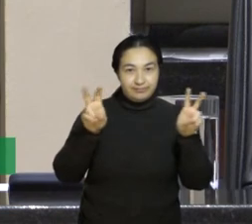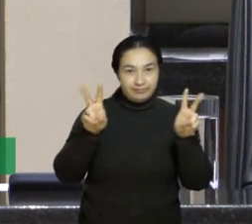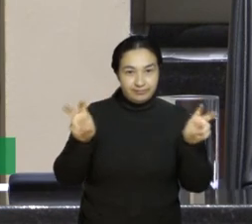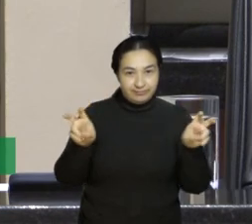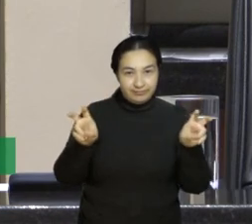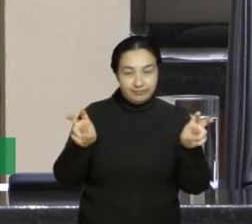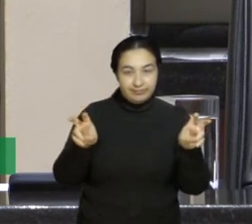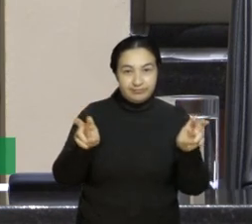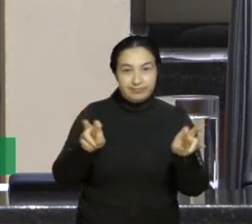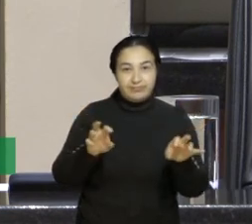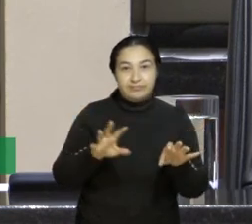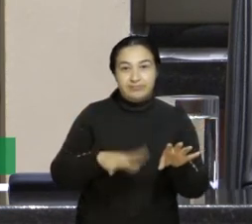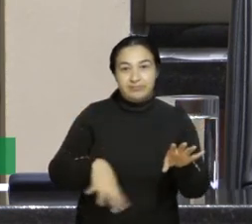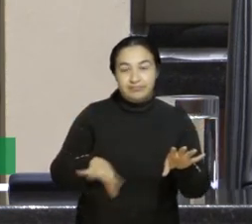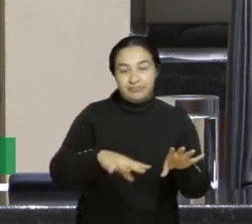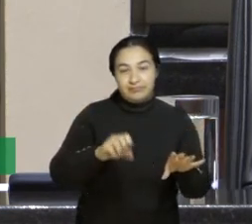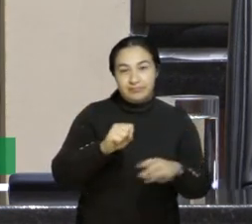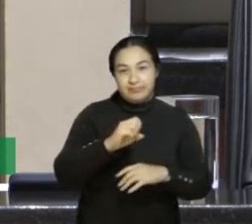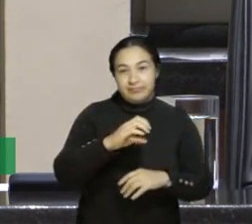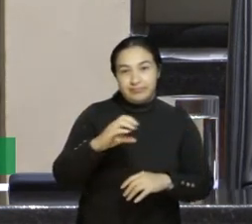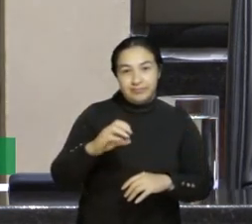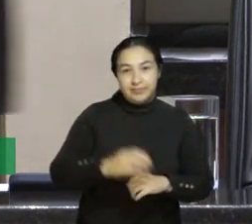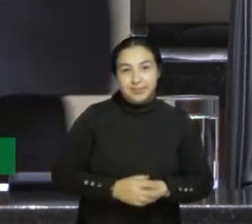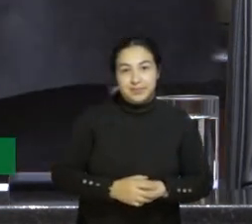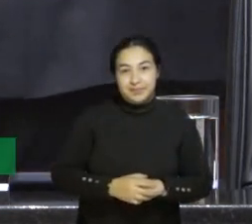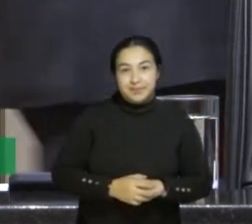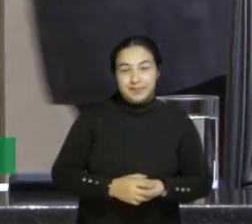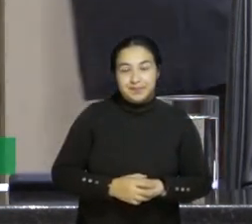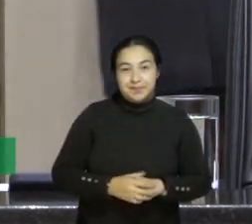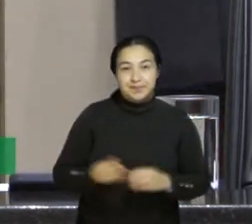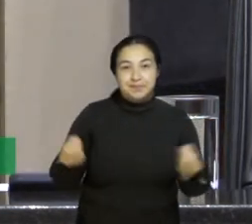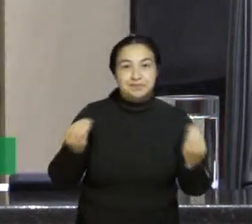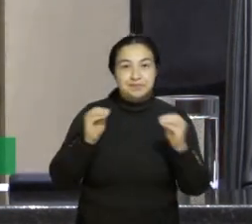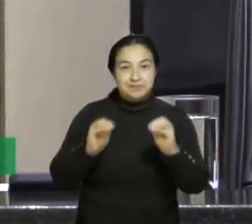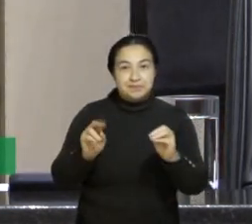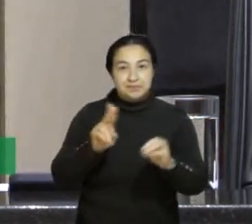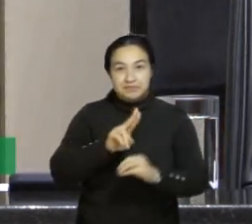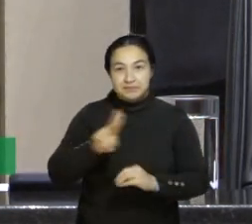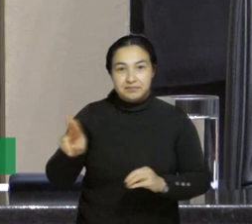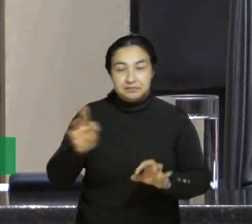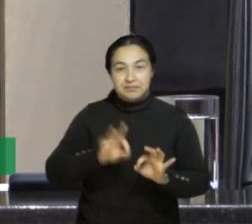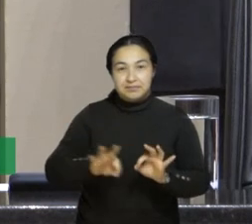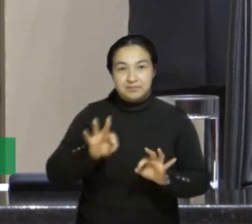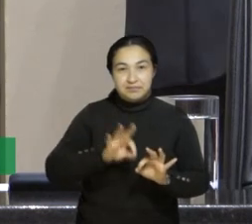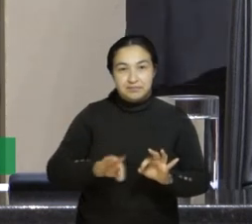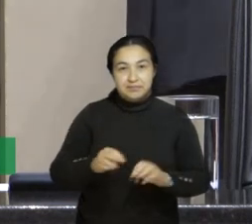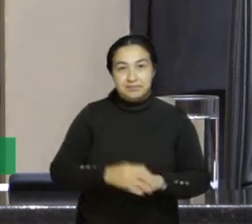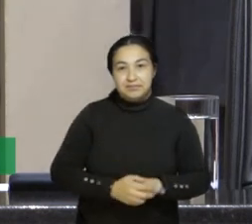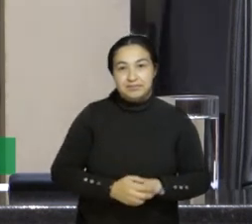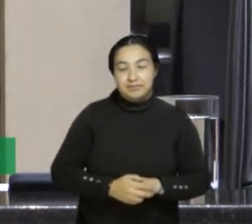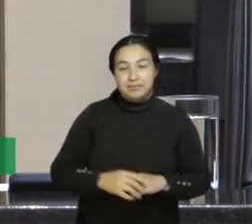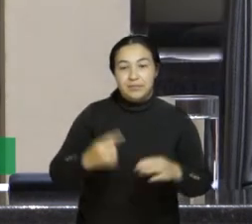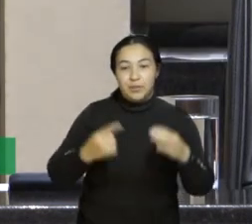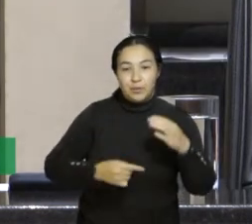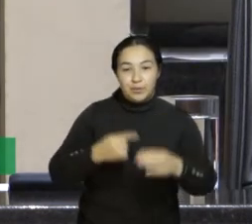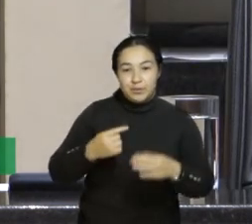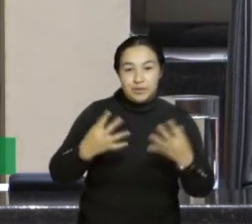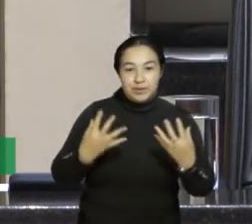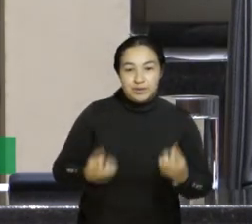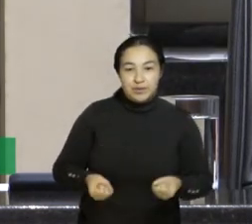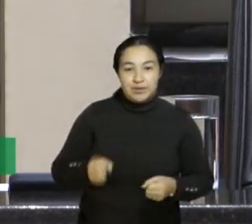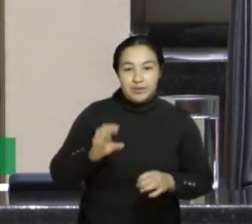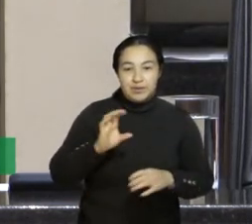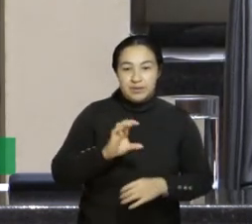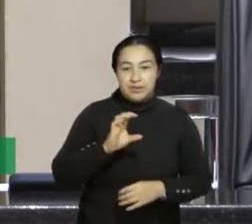pública estadual no âmbito do Estado de Santa Catarina, para fazer constar nele o nome de tal entidade, pareceres favoráveis às comissões de